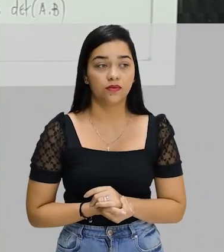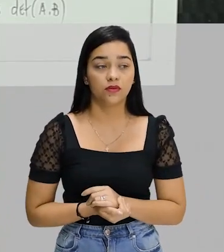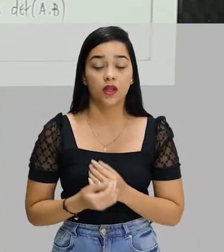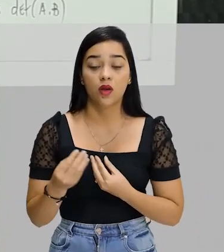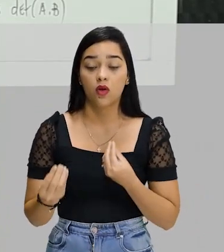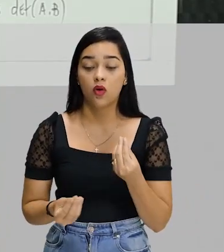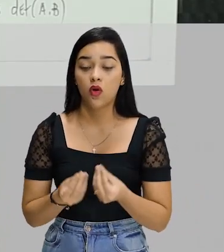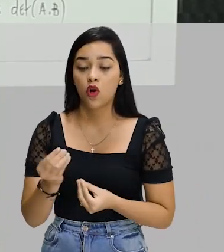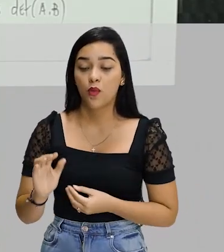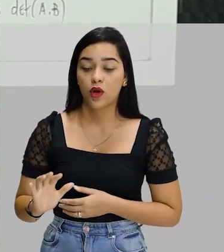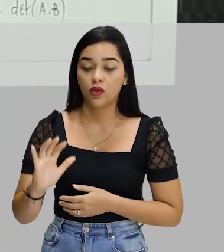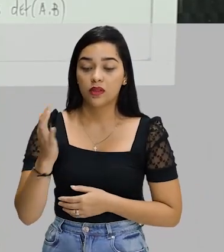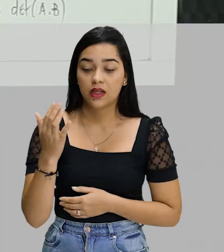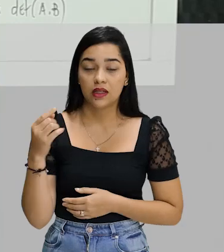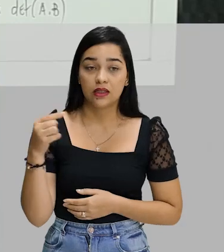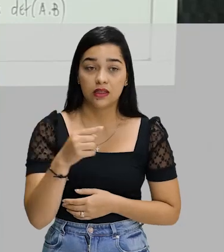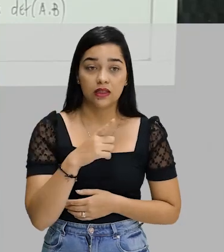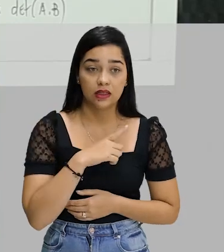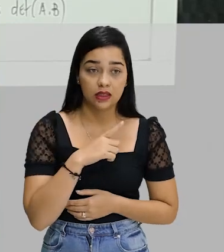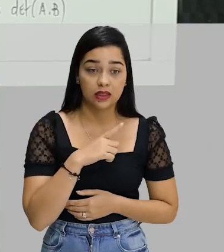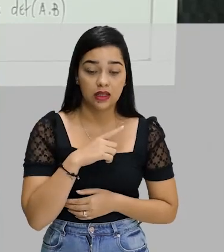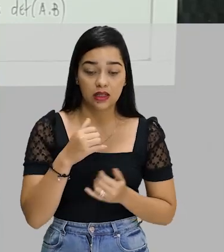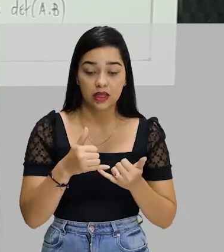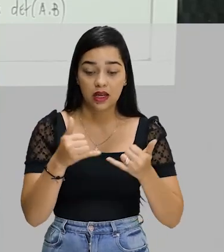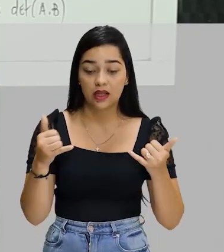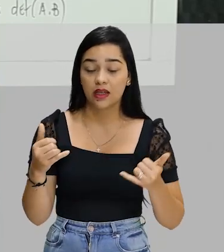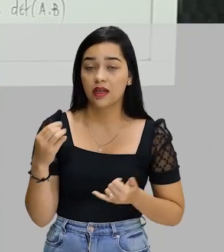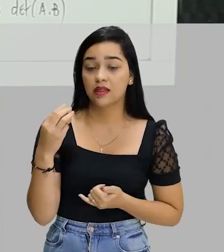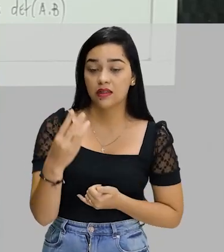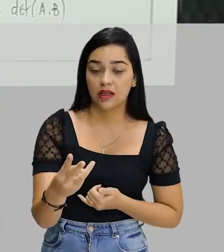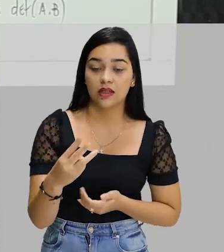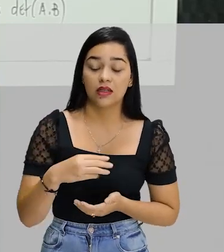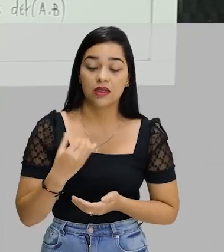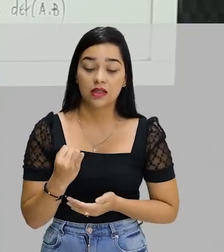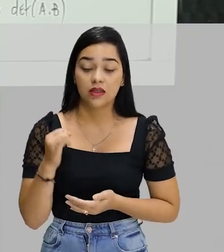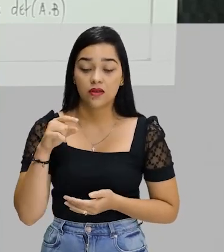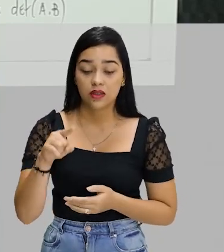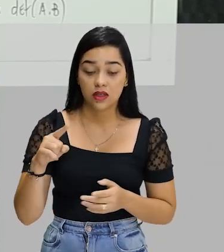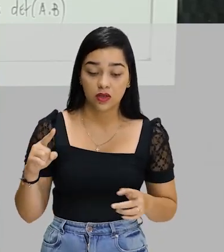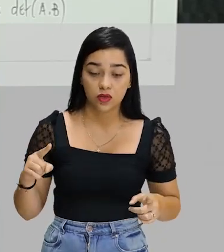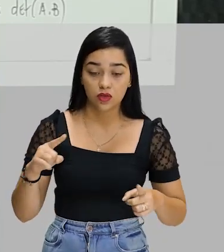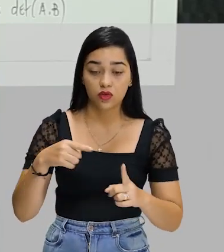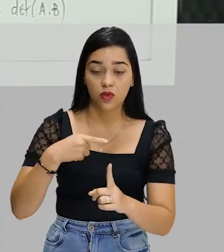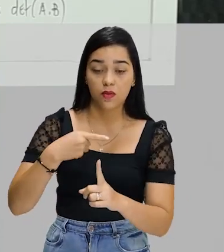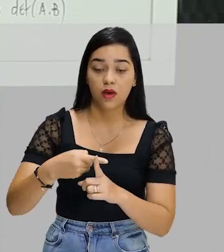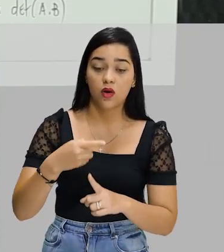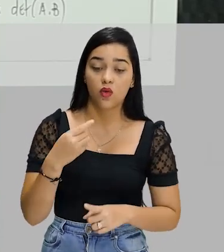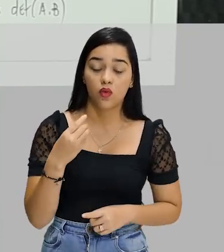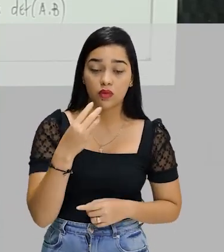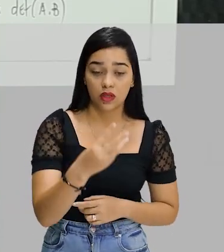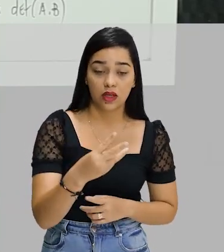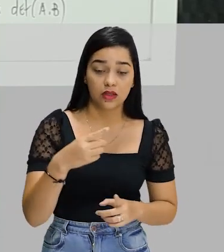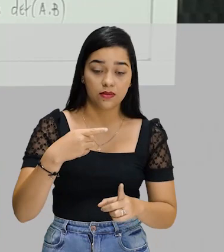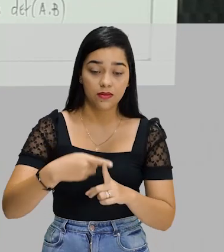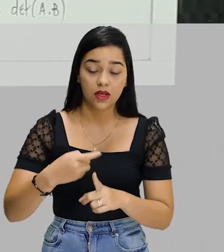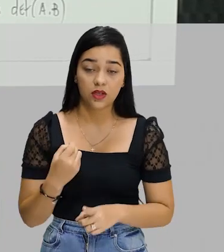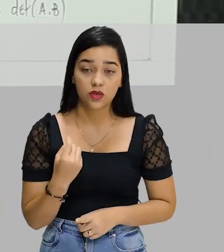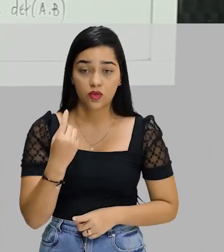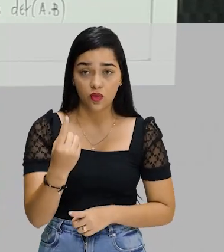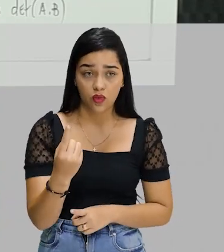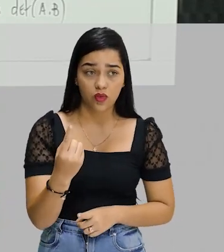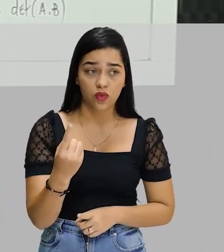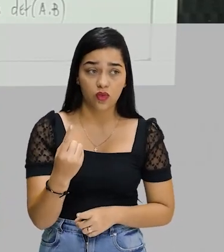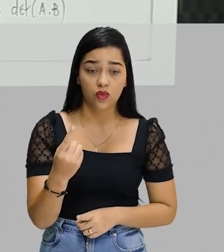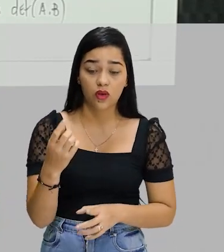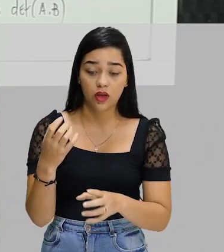como é formada esse elemento aqui da linha 3. Ó, se você somar aqui o 3 mais 1,